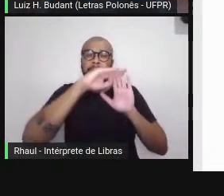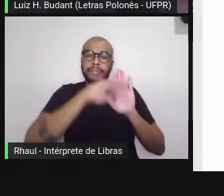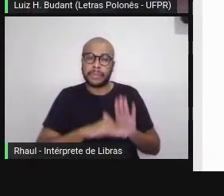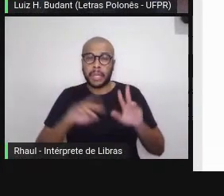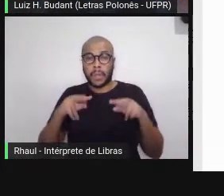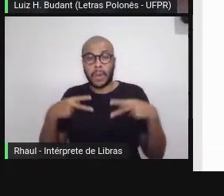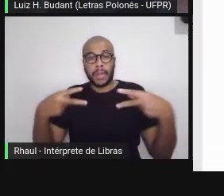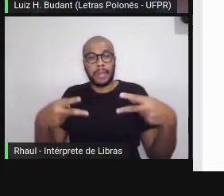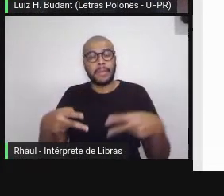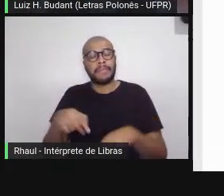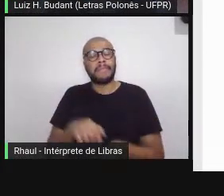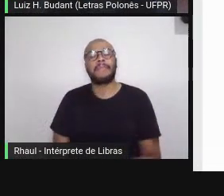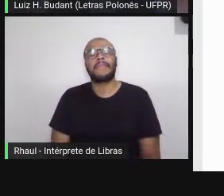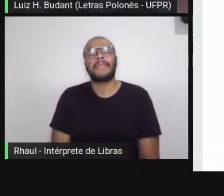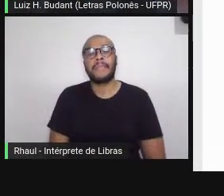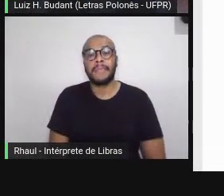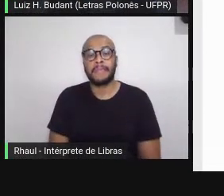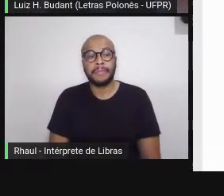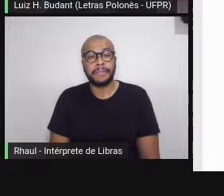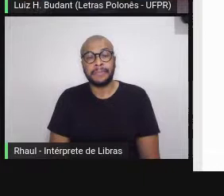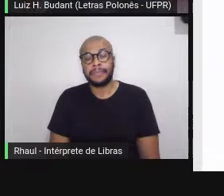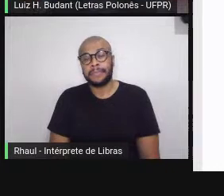né?